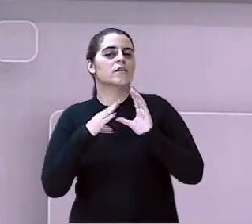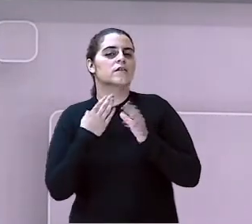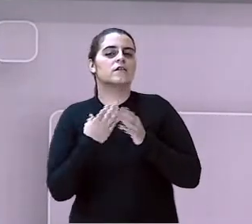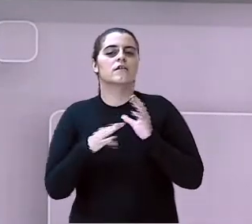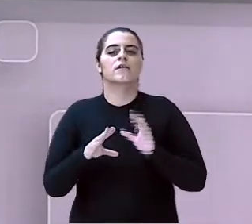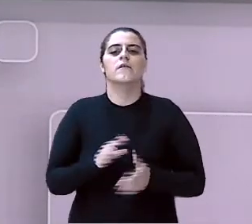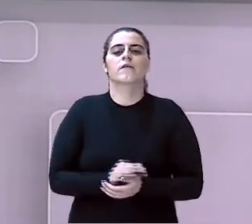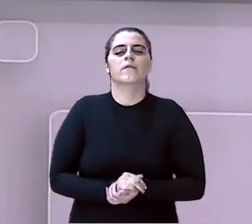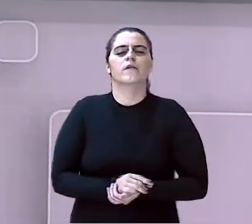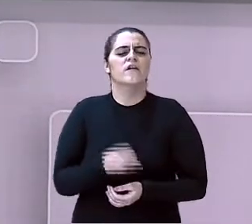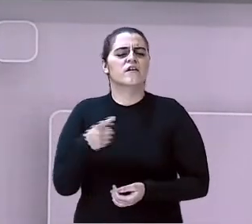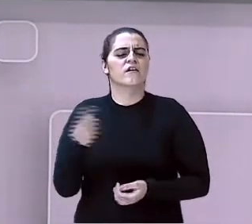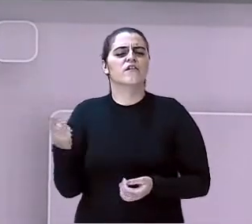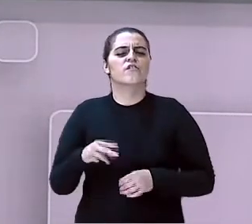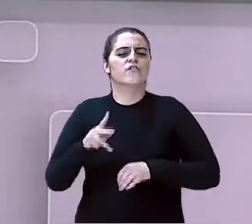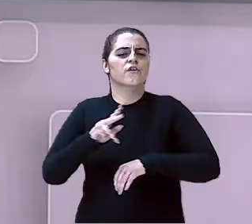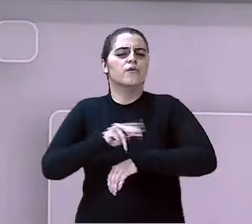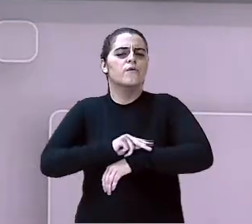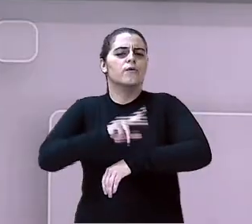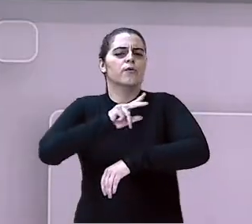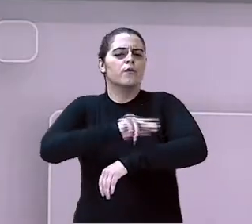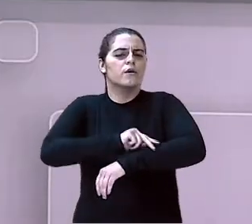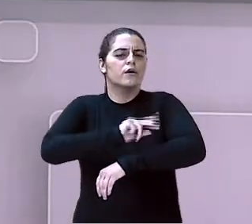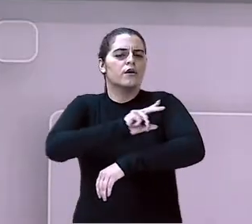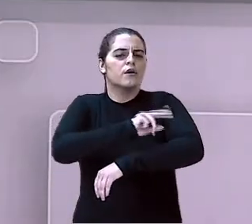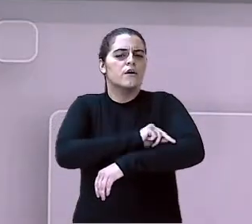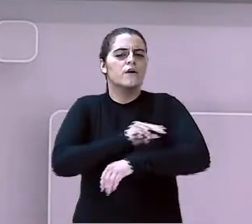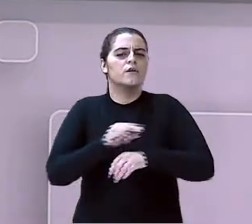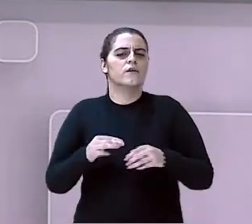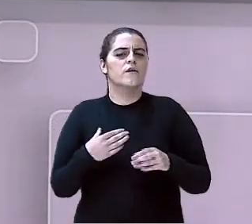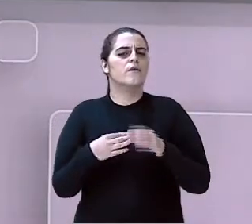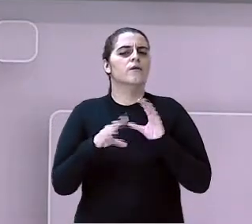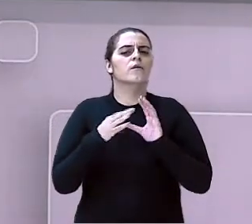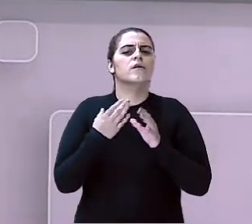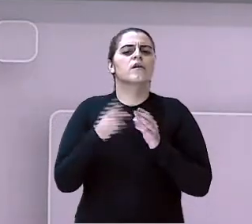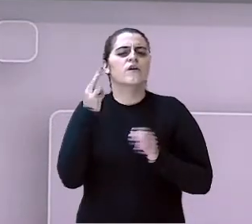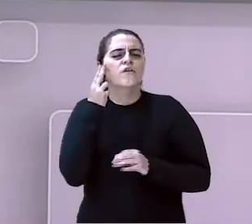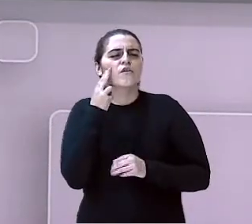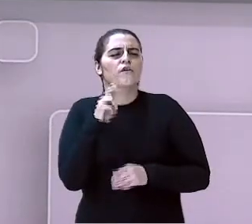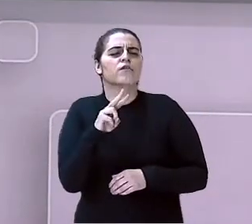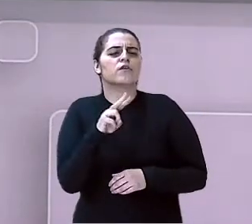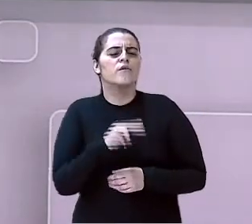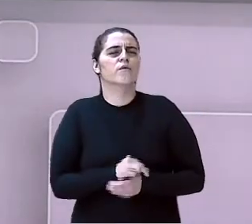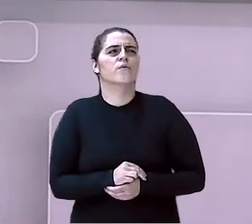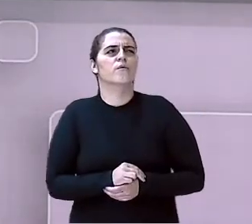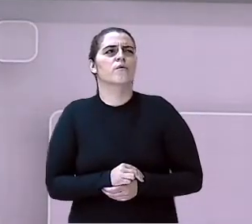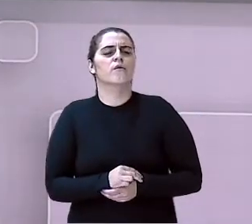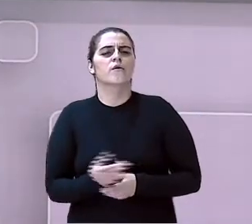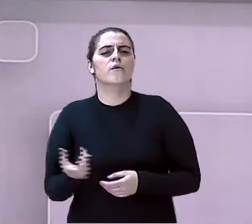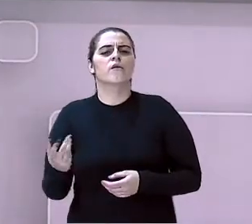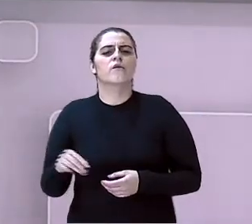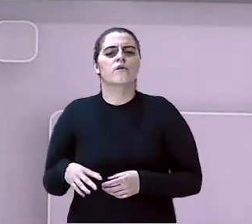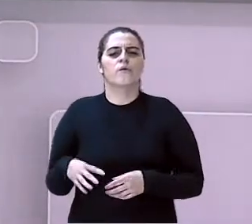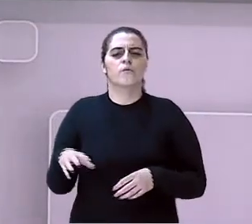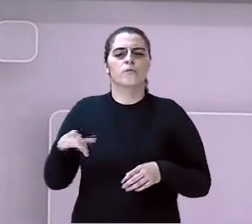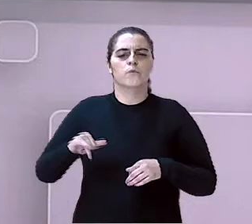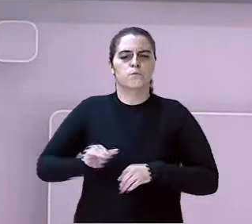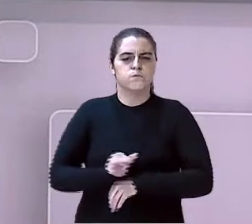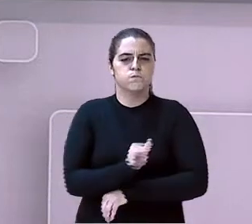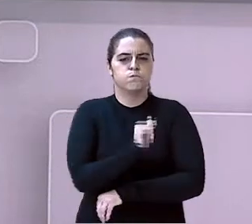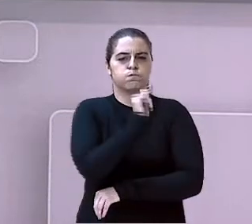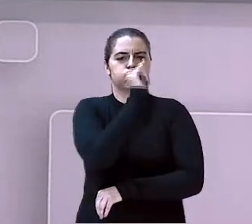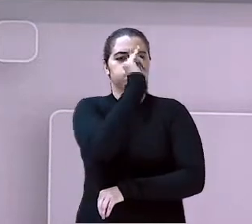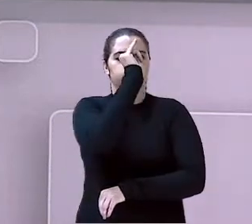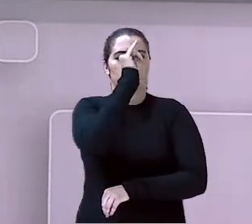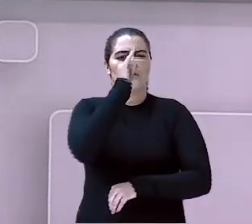grilo. Quem já ouviu o grilo cantar aí no quintal? Cri, cri, não é mesmo? Ou o som do motor de um avião.